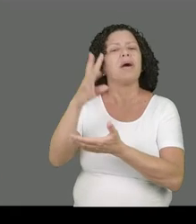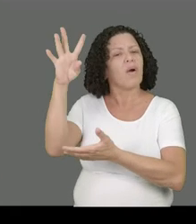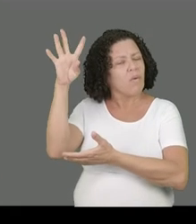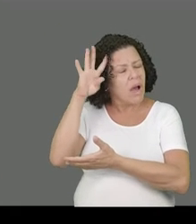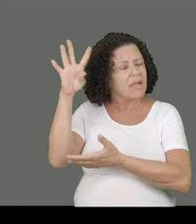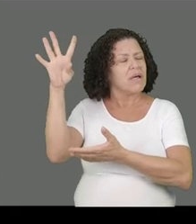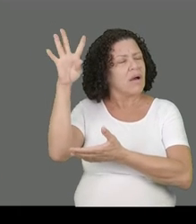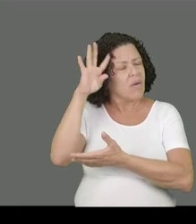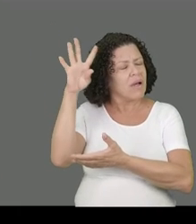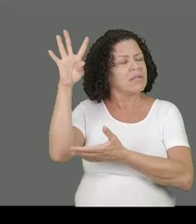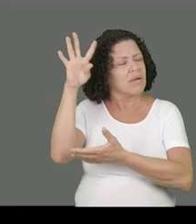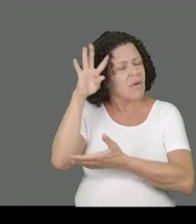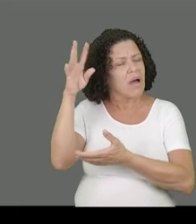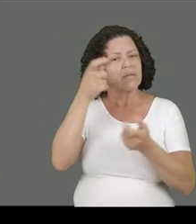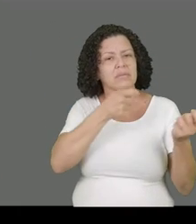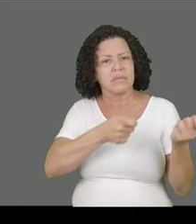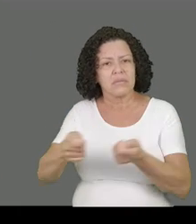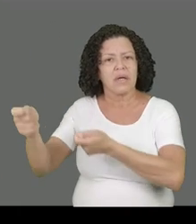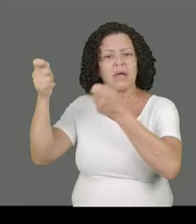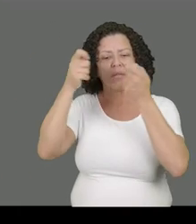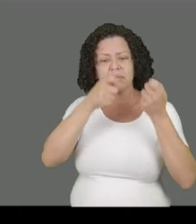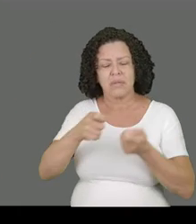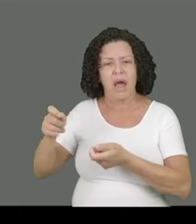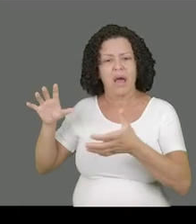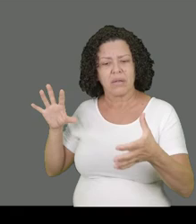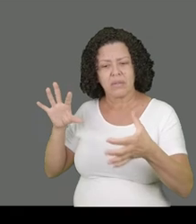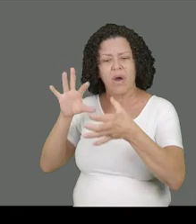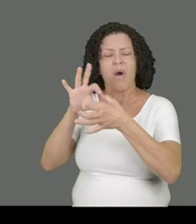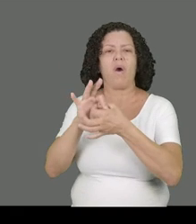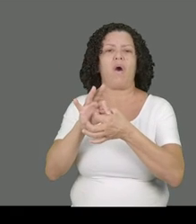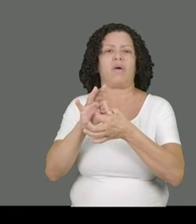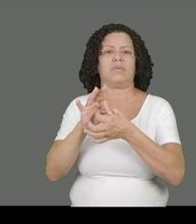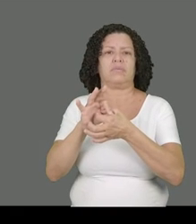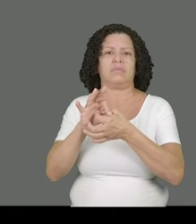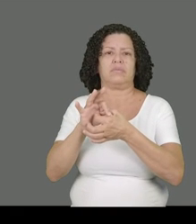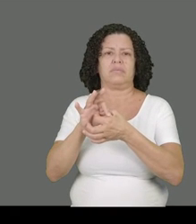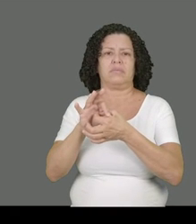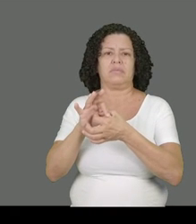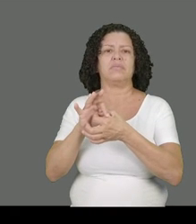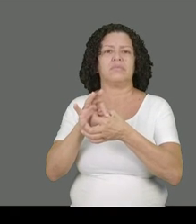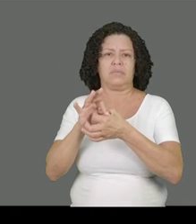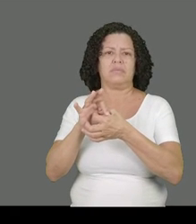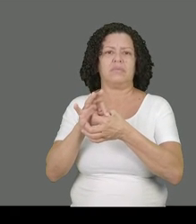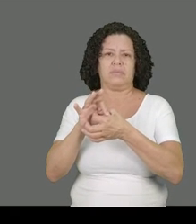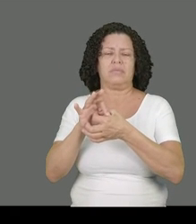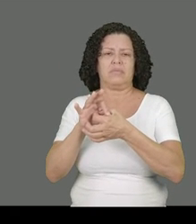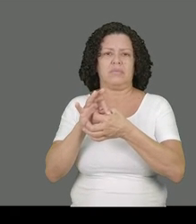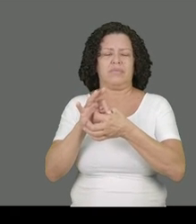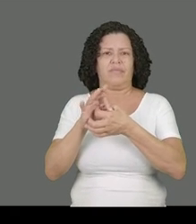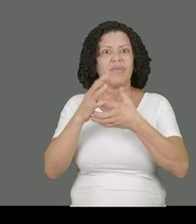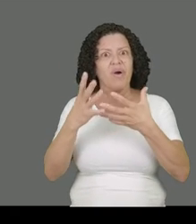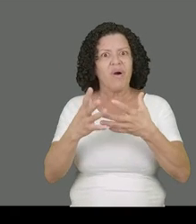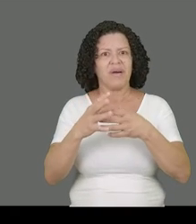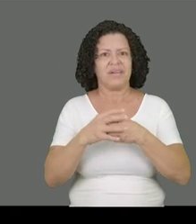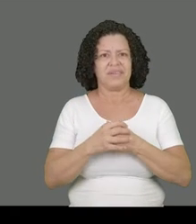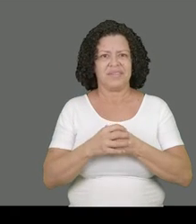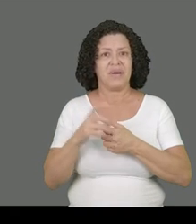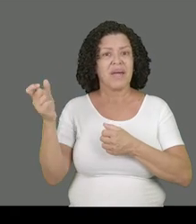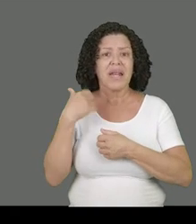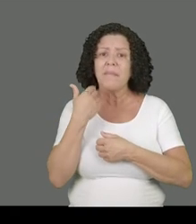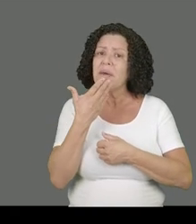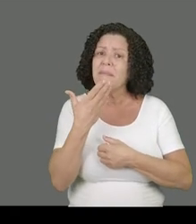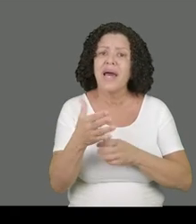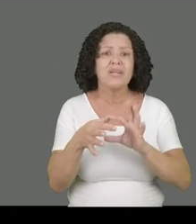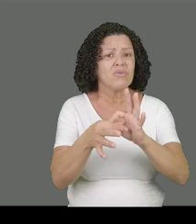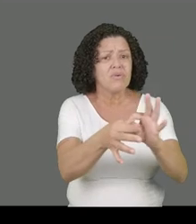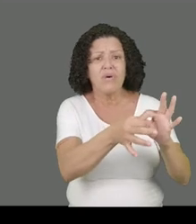quarta-feira. A equipe trabalhadora do Lar Irmã Zarabatana se conecta às pessoas que estão conectadas. Olha só o